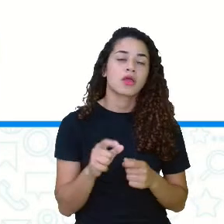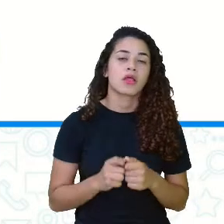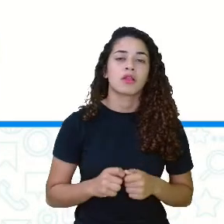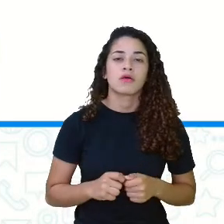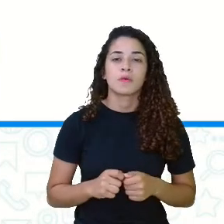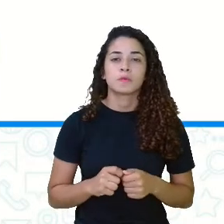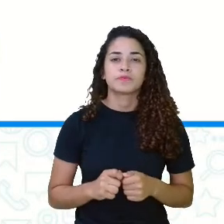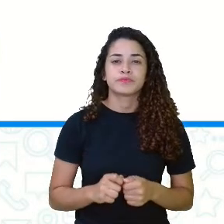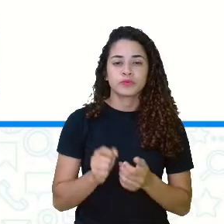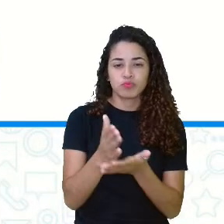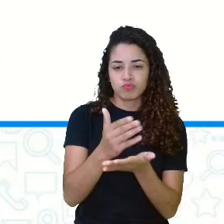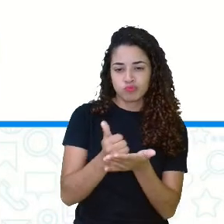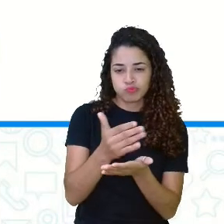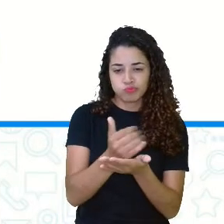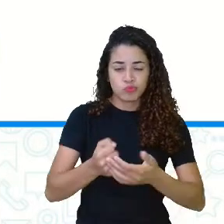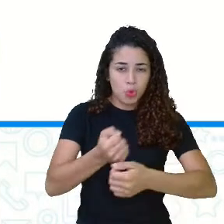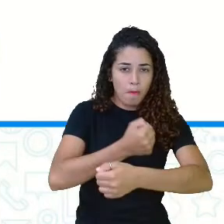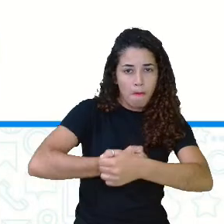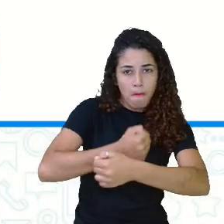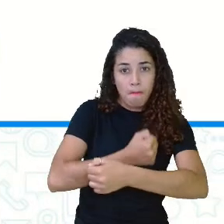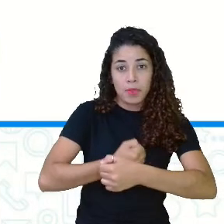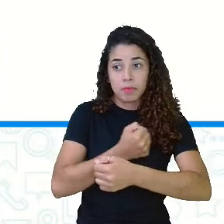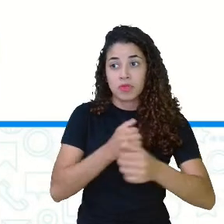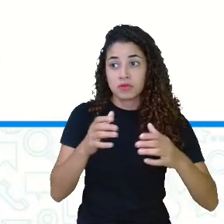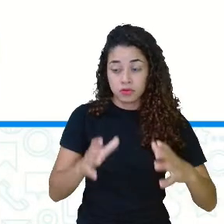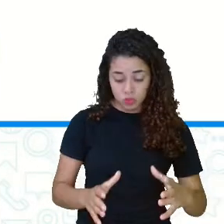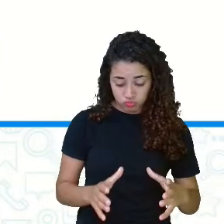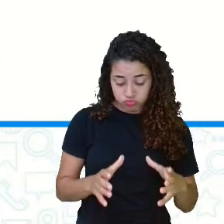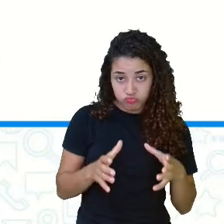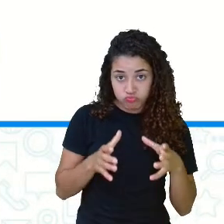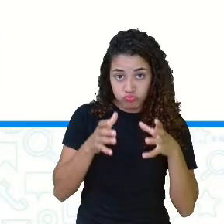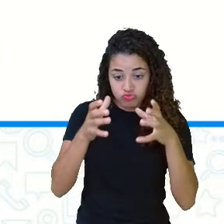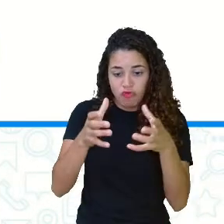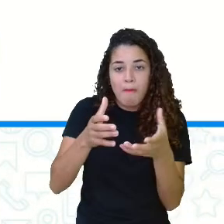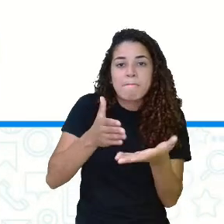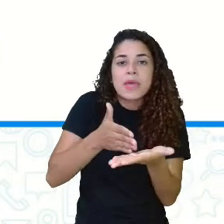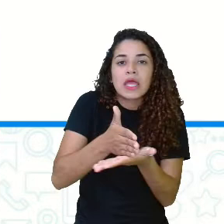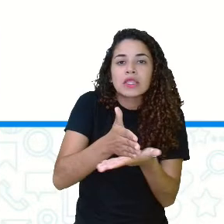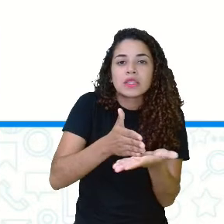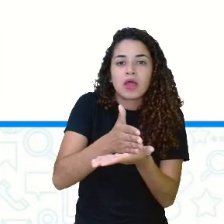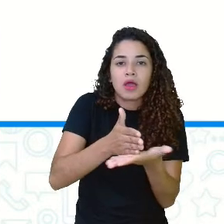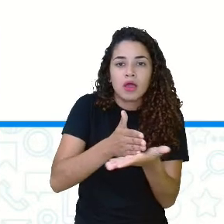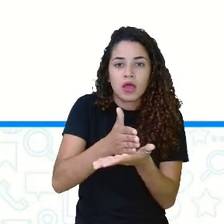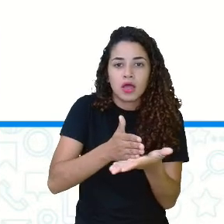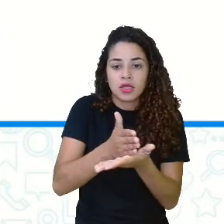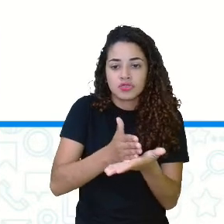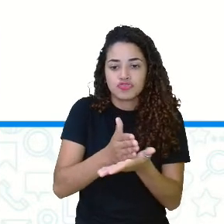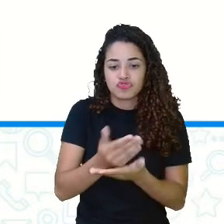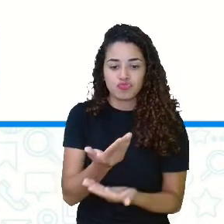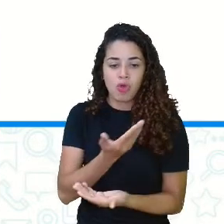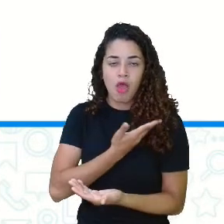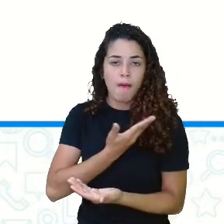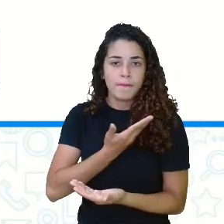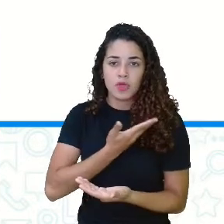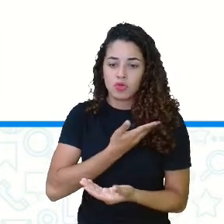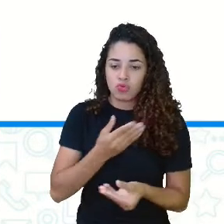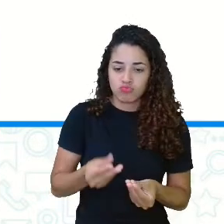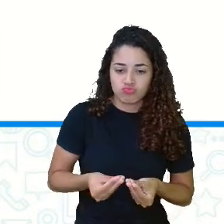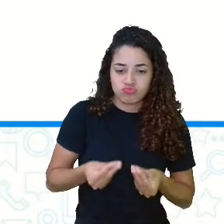fez um bolo e levou metade para seus